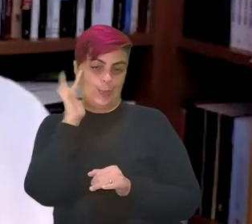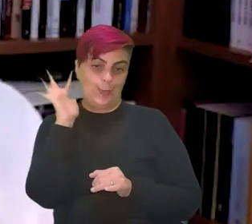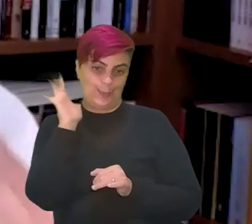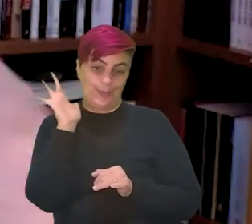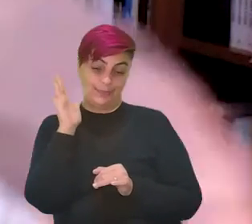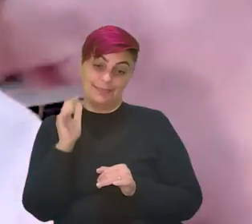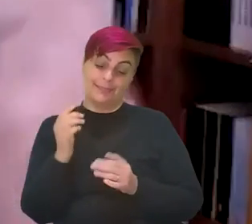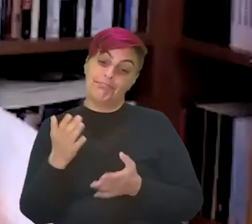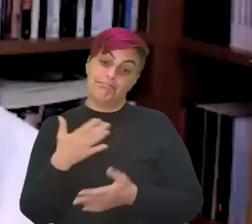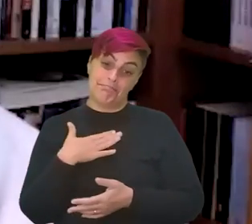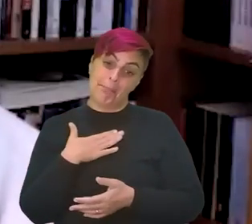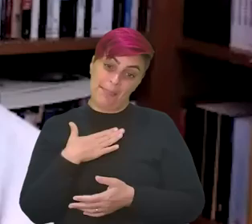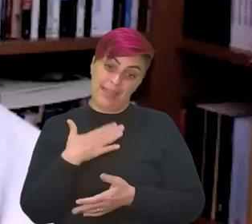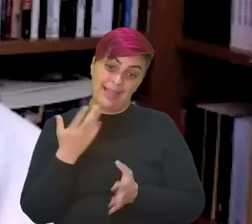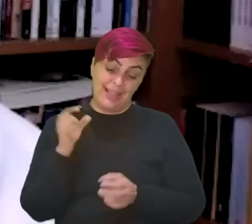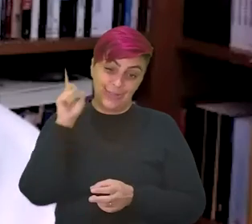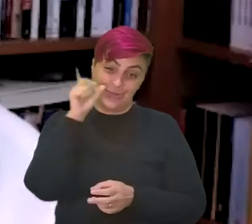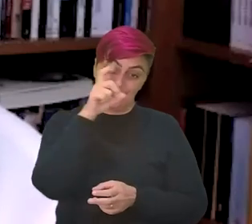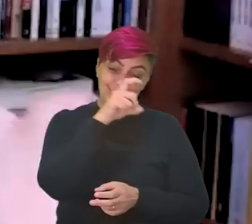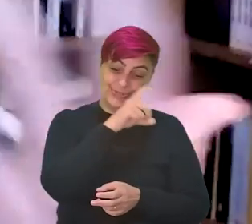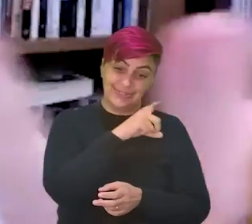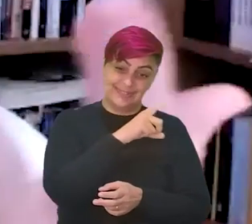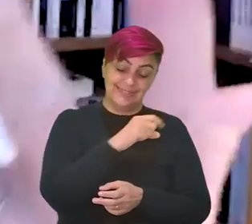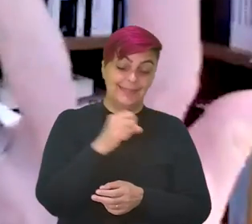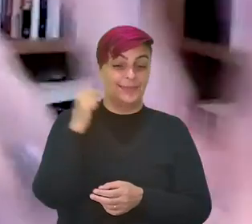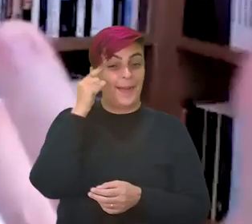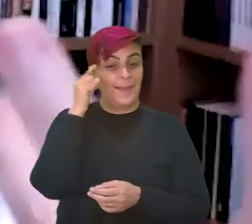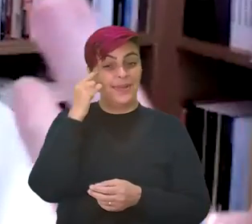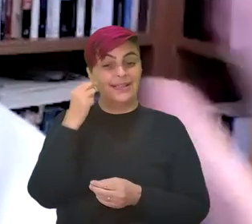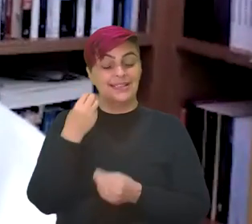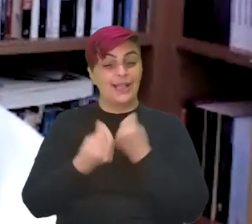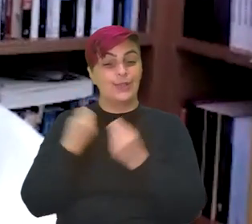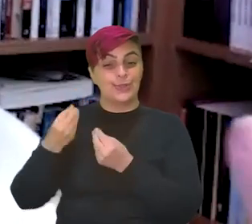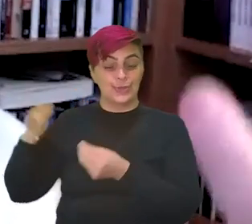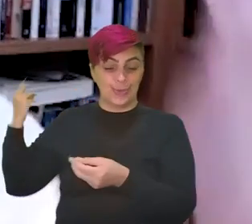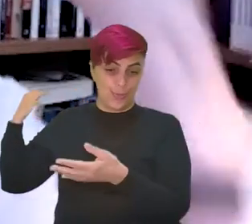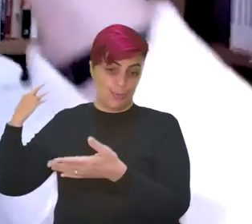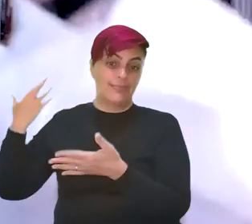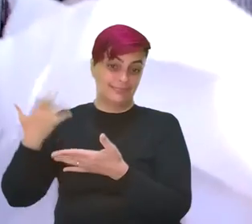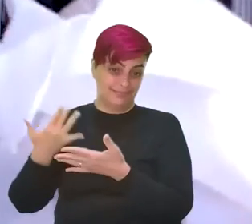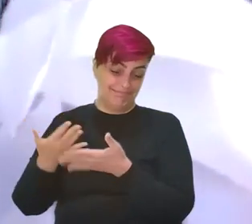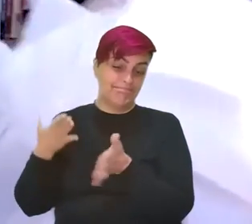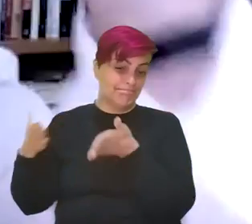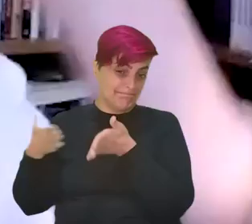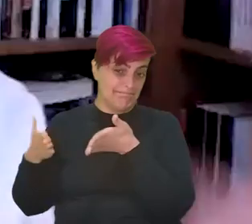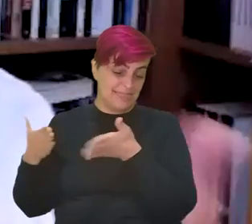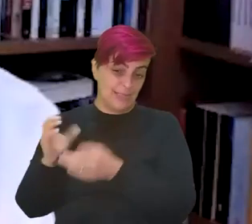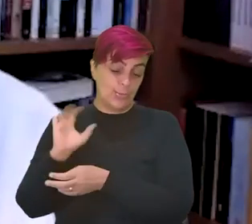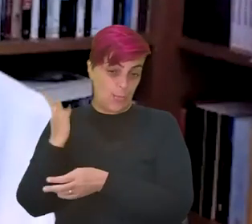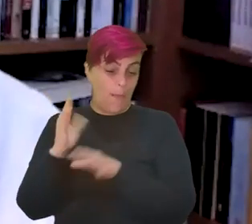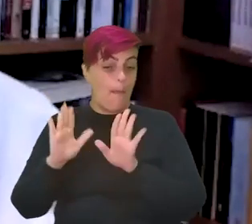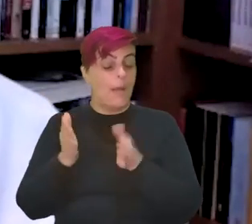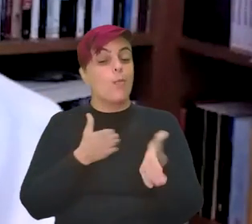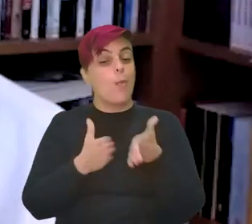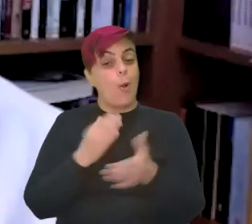que seria difícil para mim reconstruir o que aconteceu nesse período. Mas é um